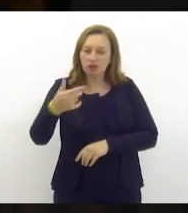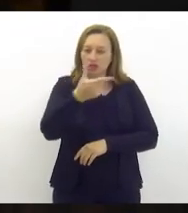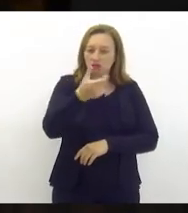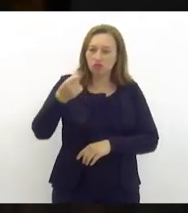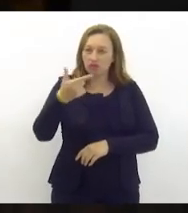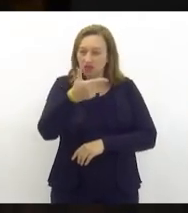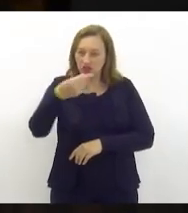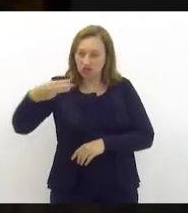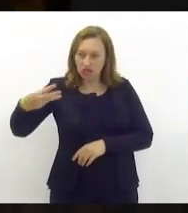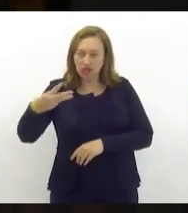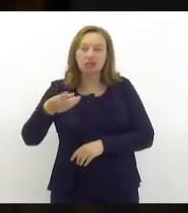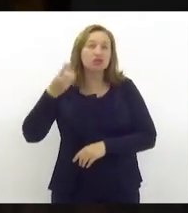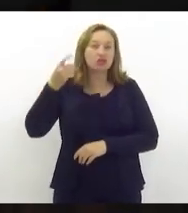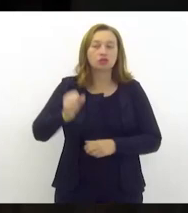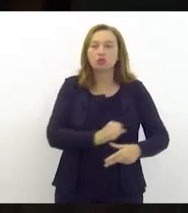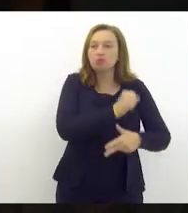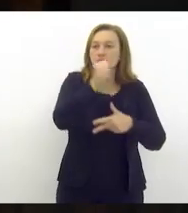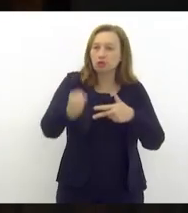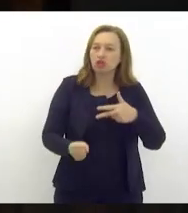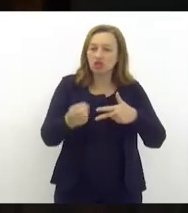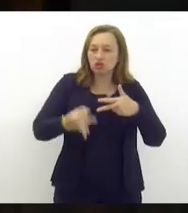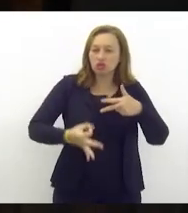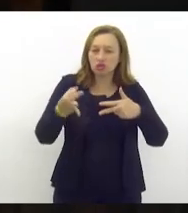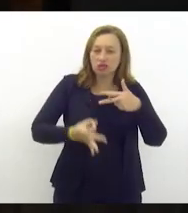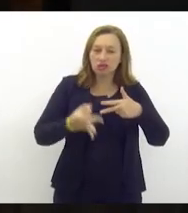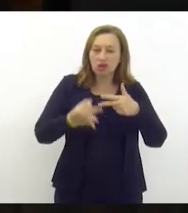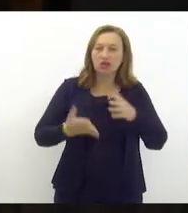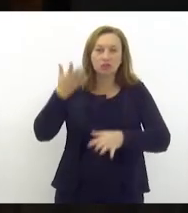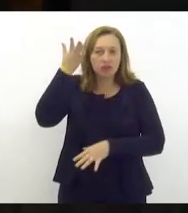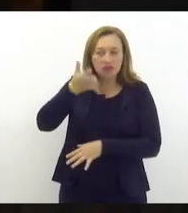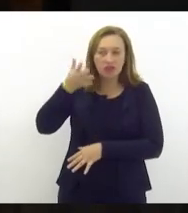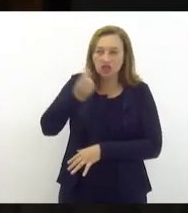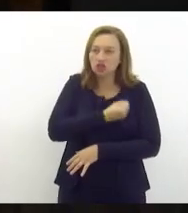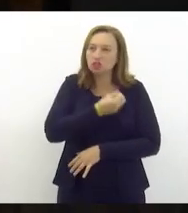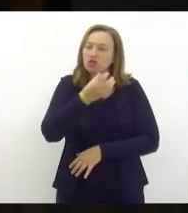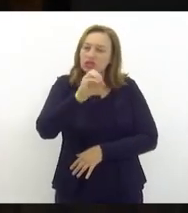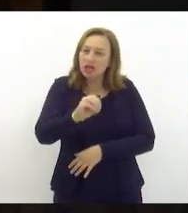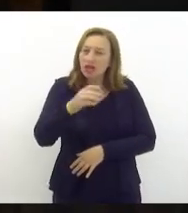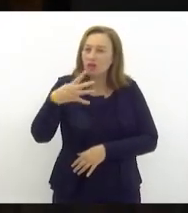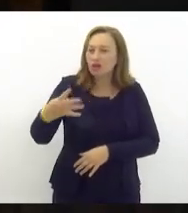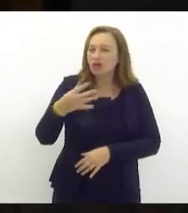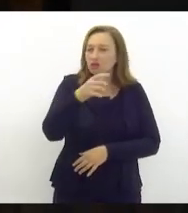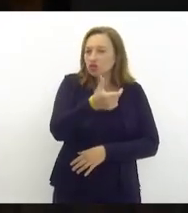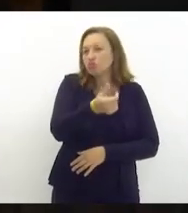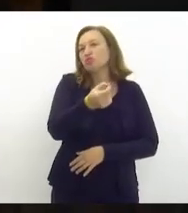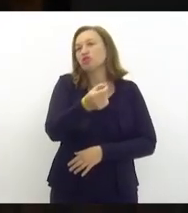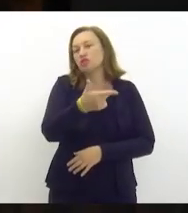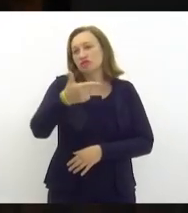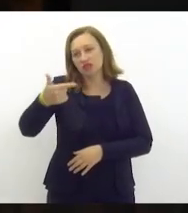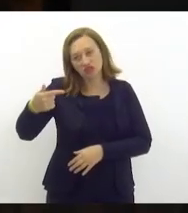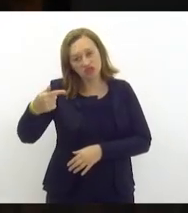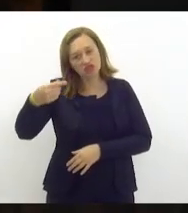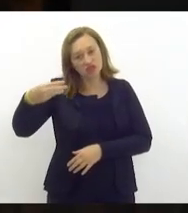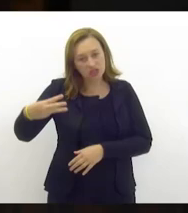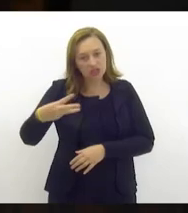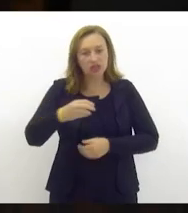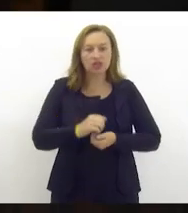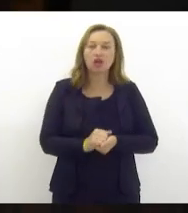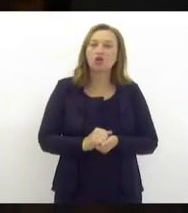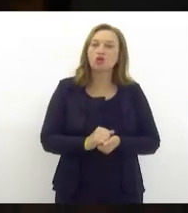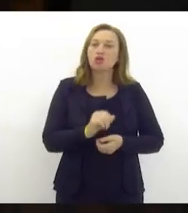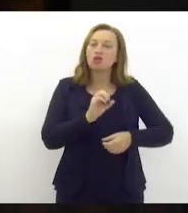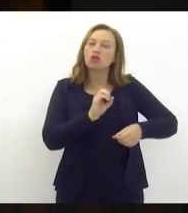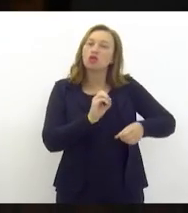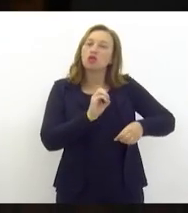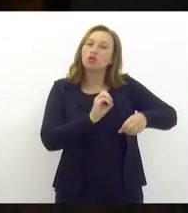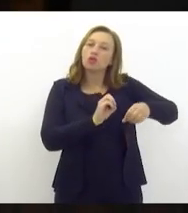1834/2023, de autoria do Poder Judiciário, mensagem número 04/2023, que dispõe sobre o Fundo Especial